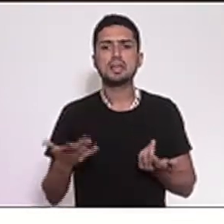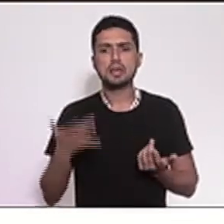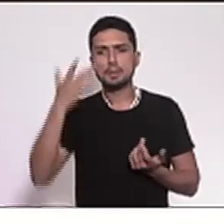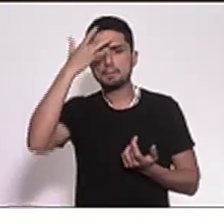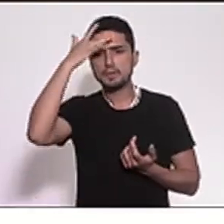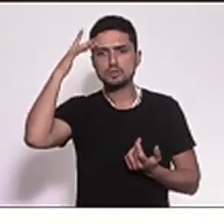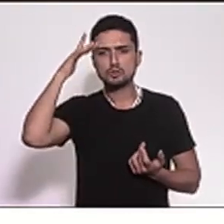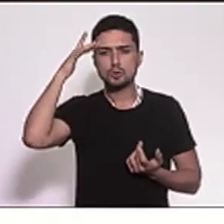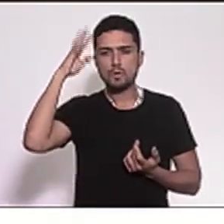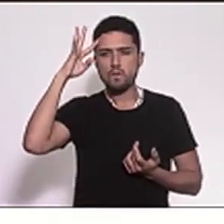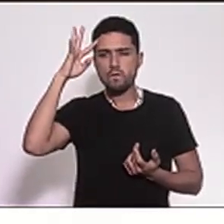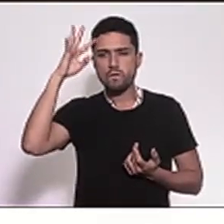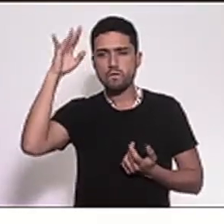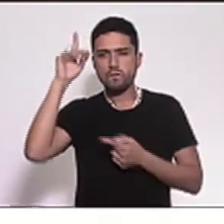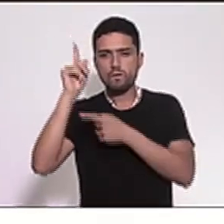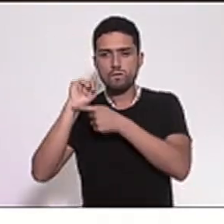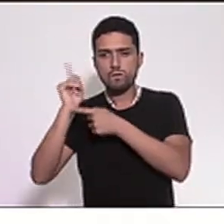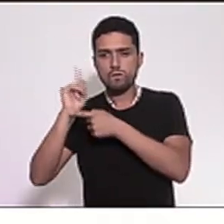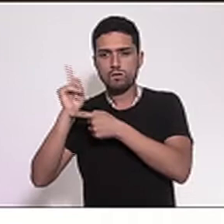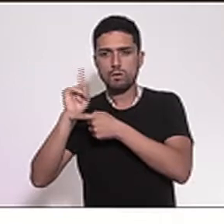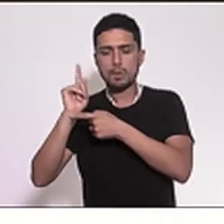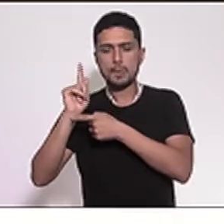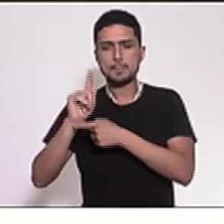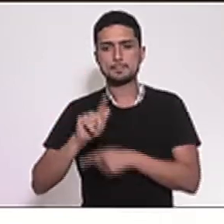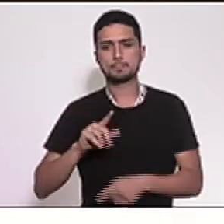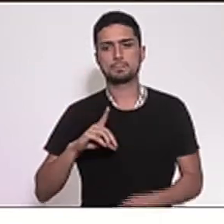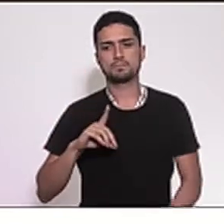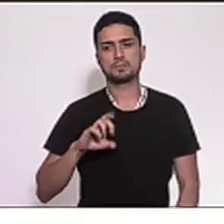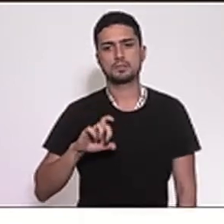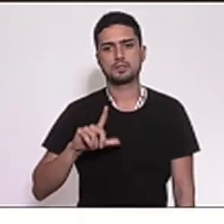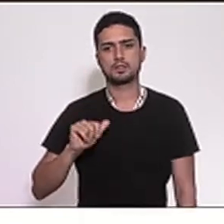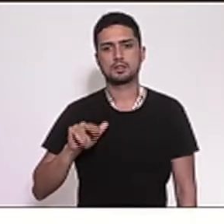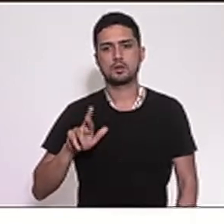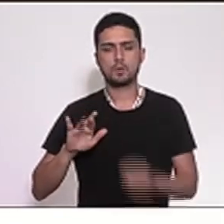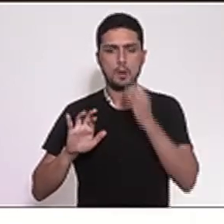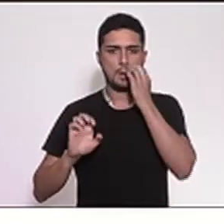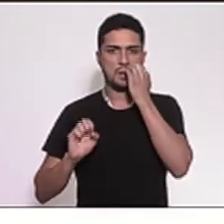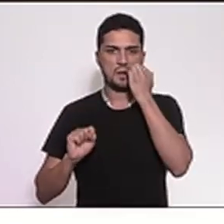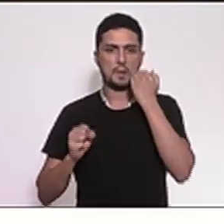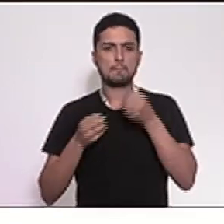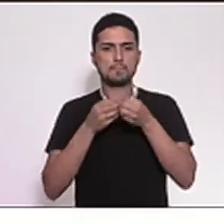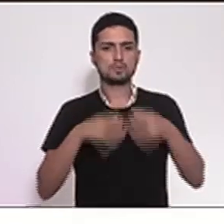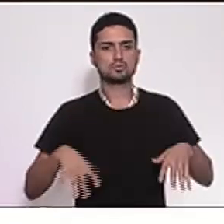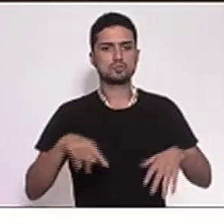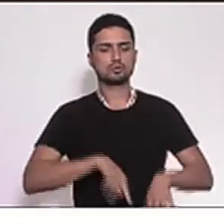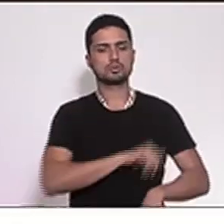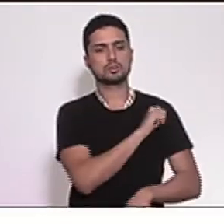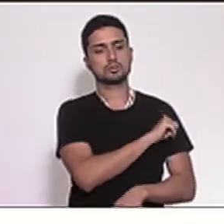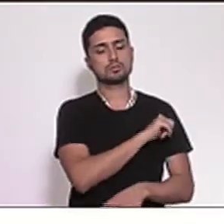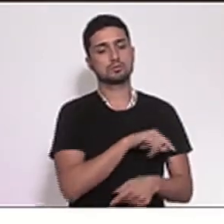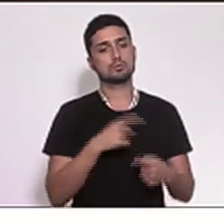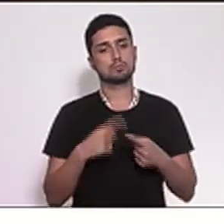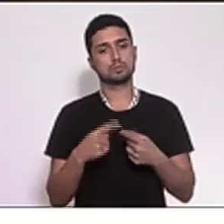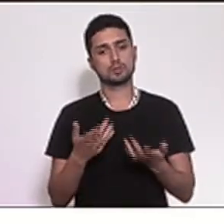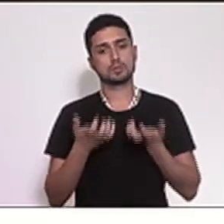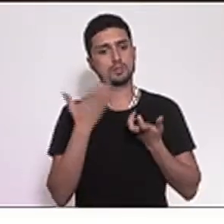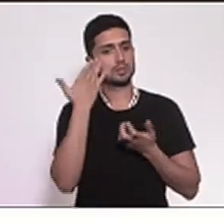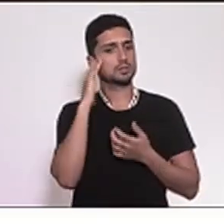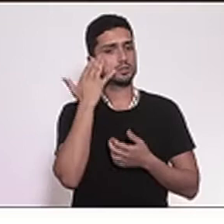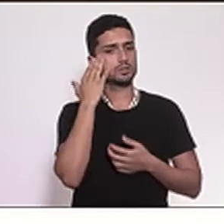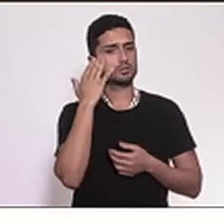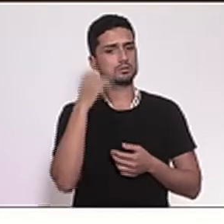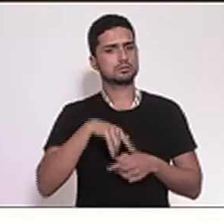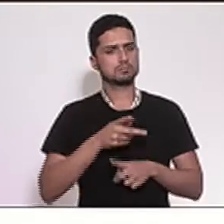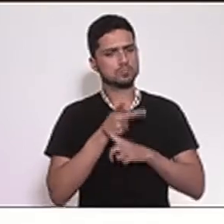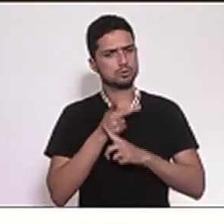intelectual dessa operação Delaware, que tanto prejuízo trouxe para o Estado do Rio de Janeiro. Porque a gente quer